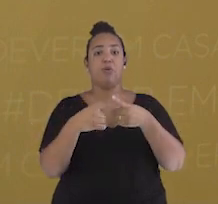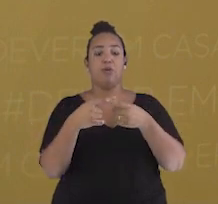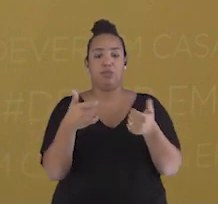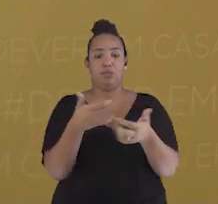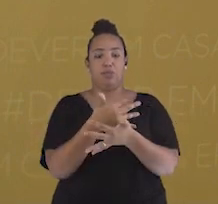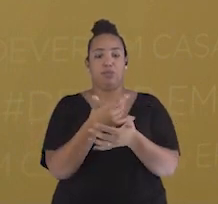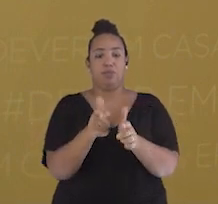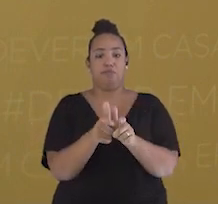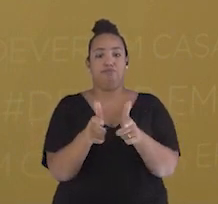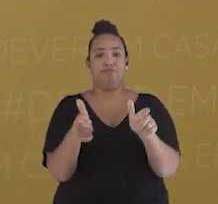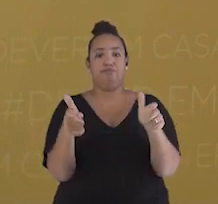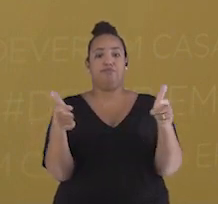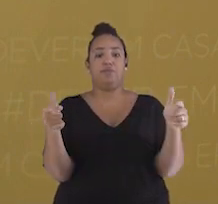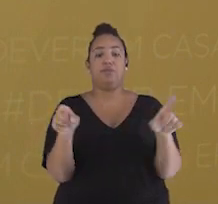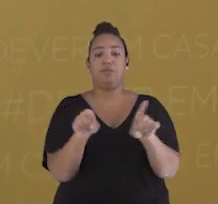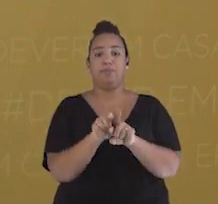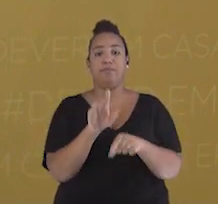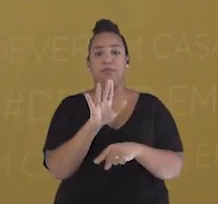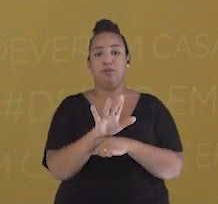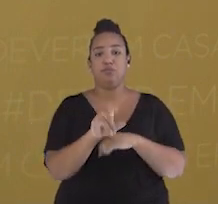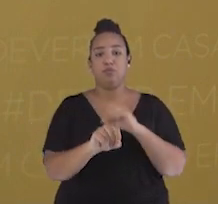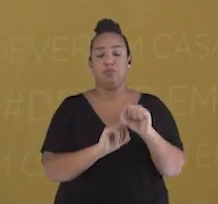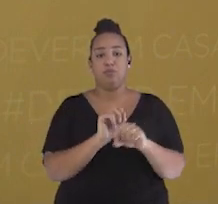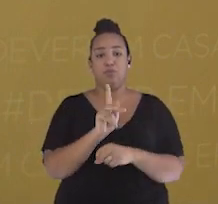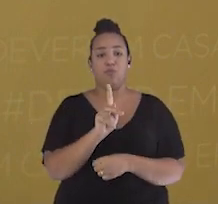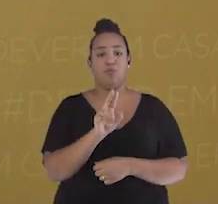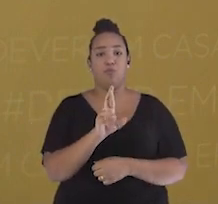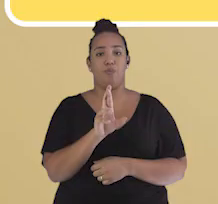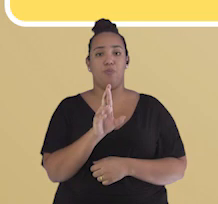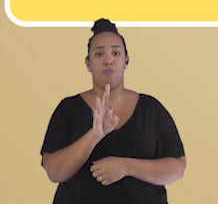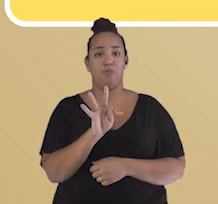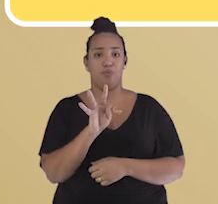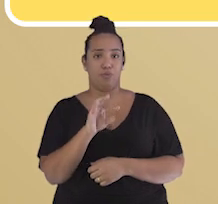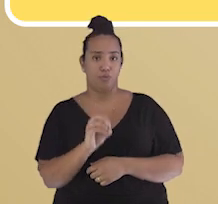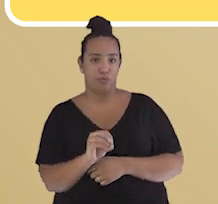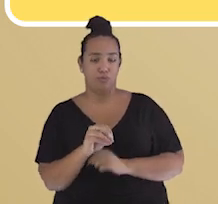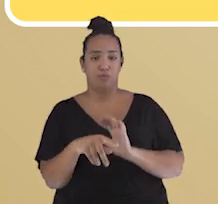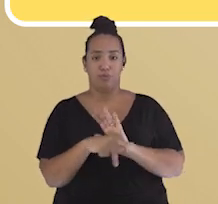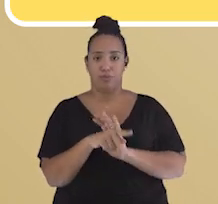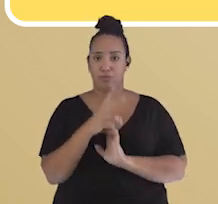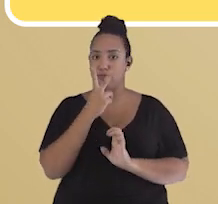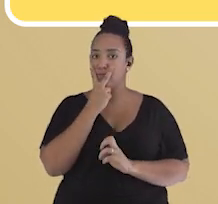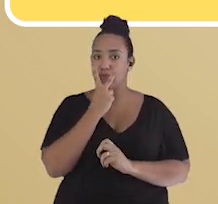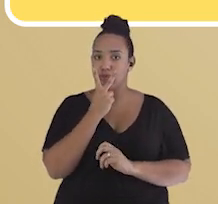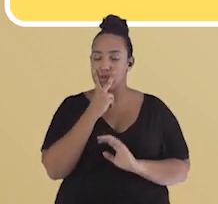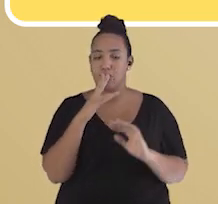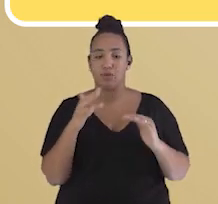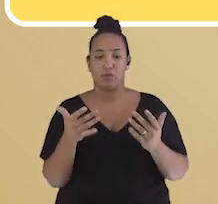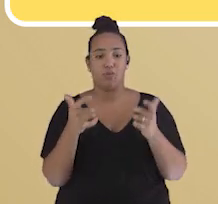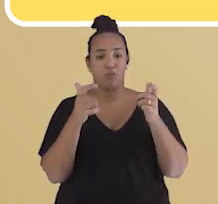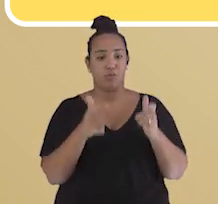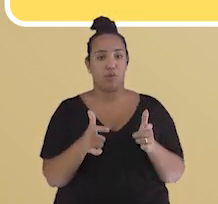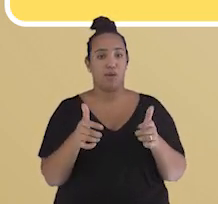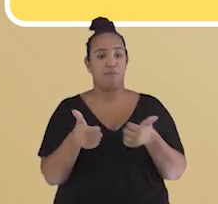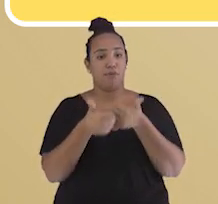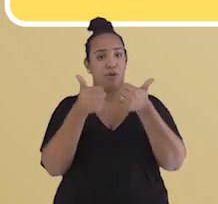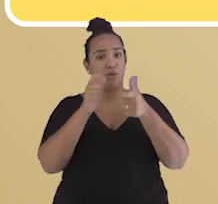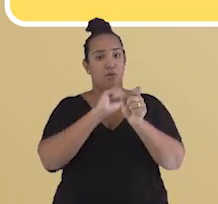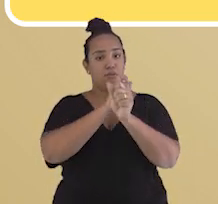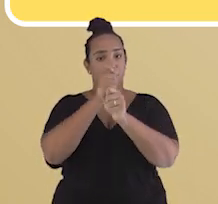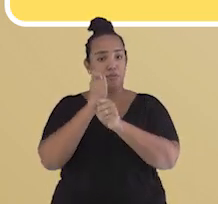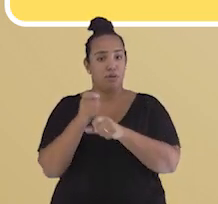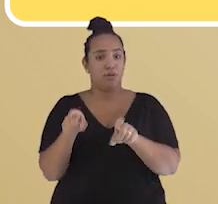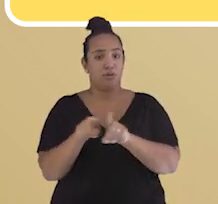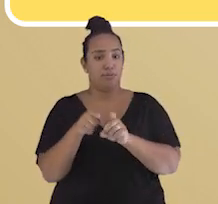urbana. Vocês sabiam disso? Vou dar um exemplo. A Baía de Vitória foi aterrada para beneficiar o crescimento